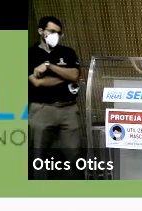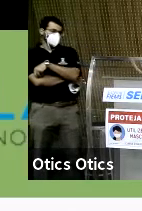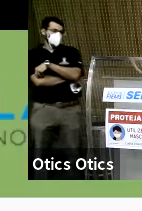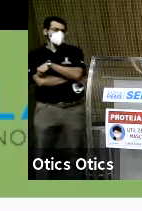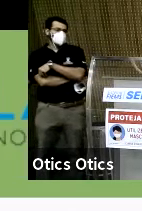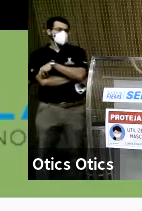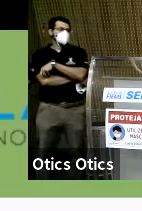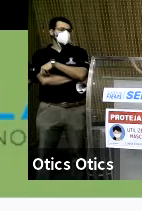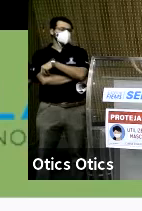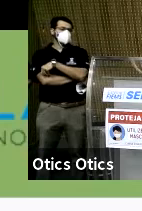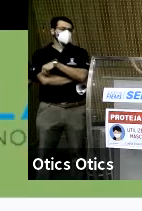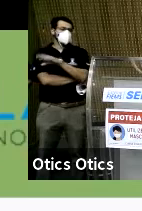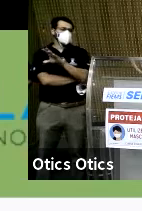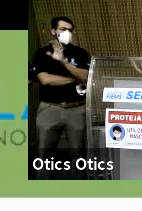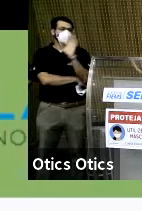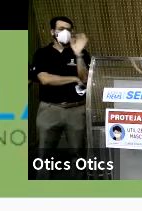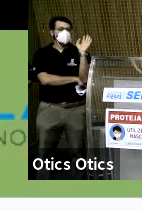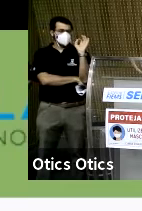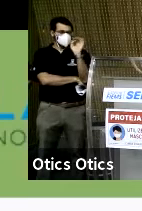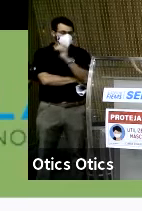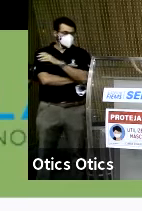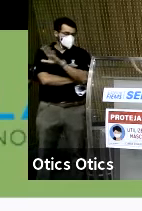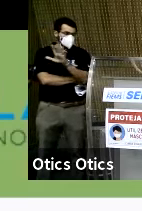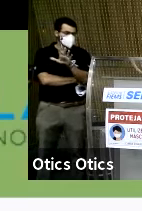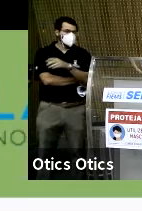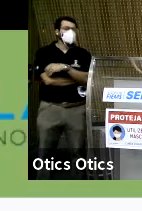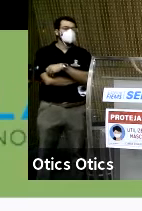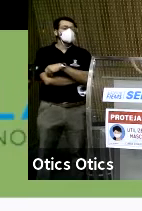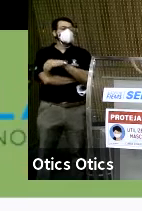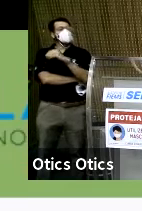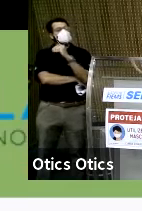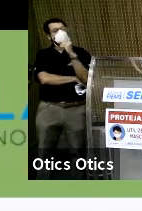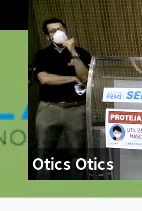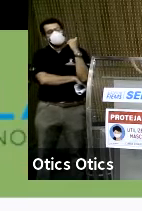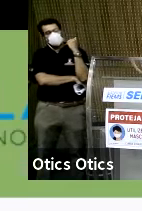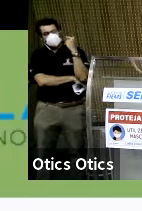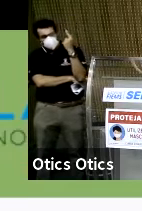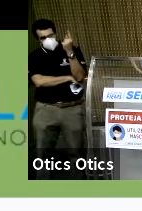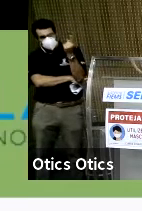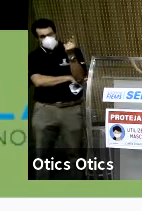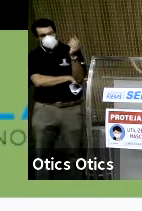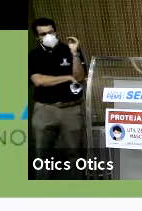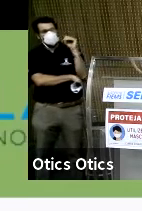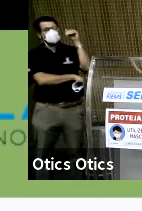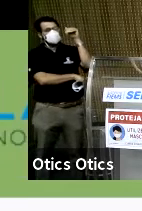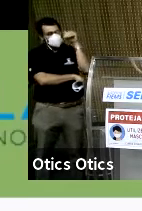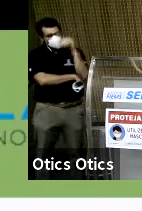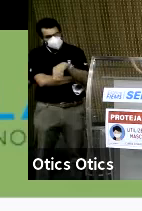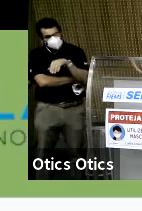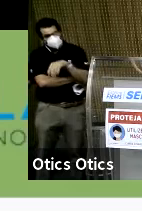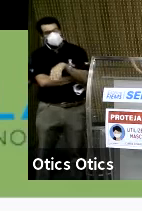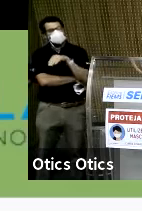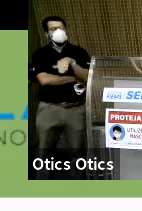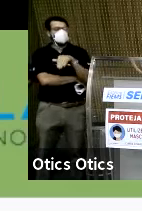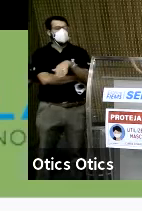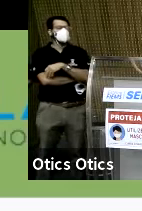entendeu? É porque todos os casos lá, Ana Paula, um diagnosticado pré-natal de alto risco, nós referenciamos, porém, a gestante